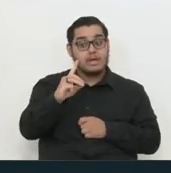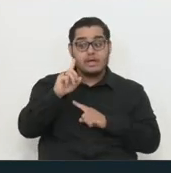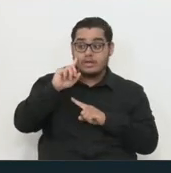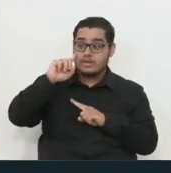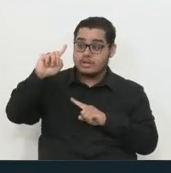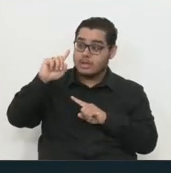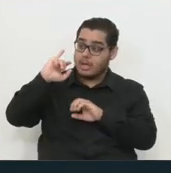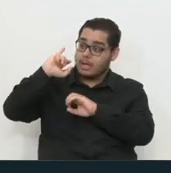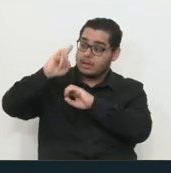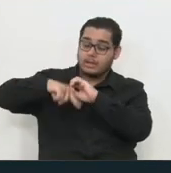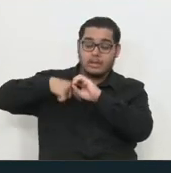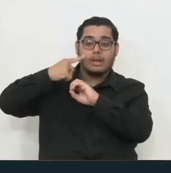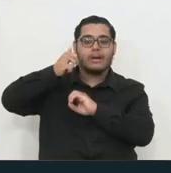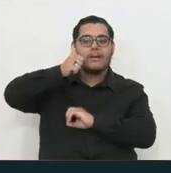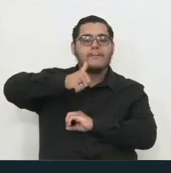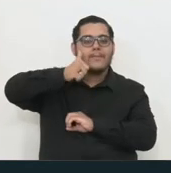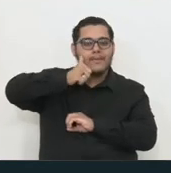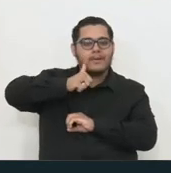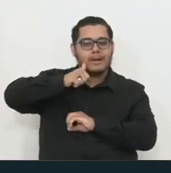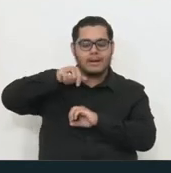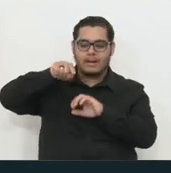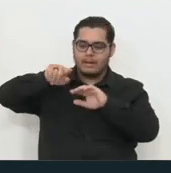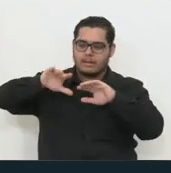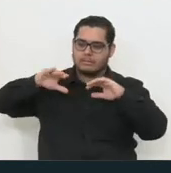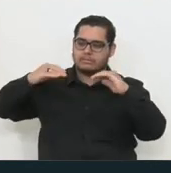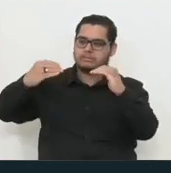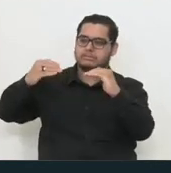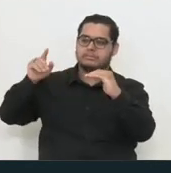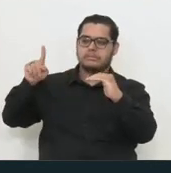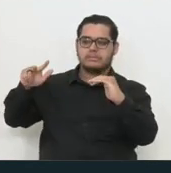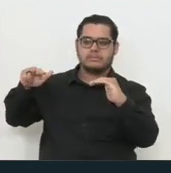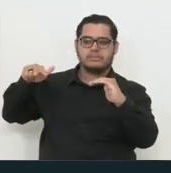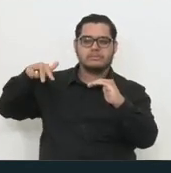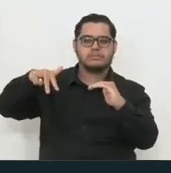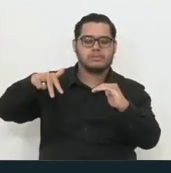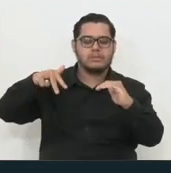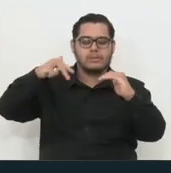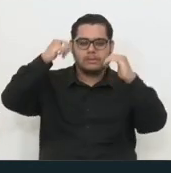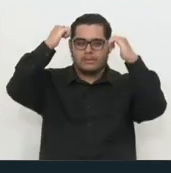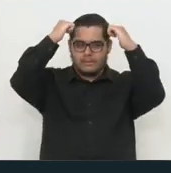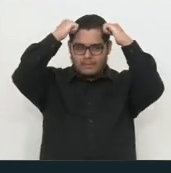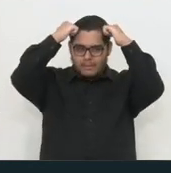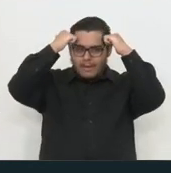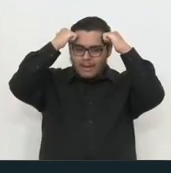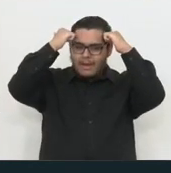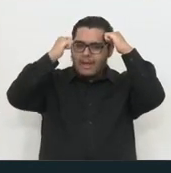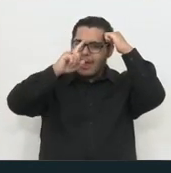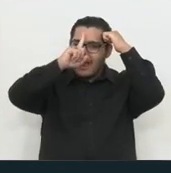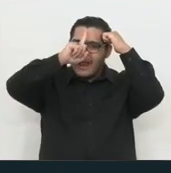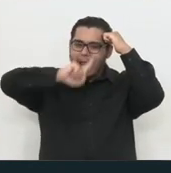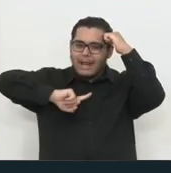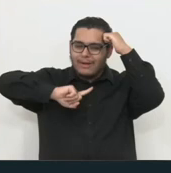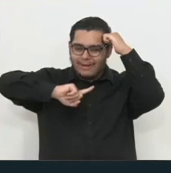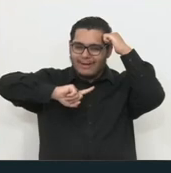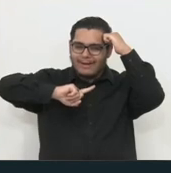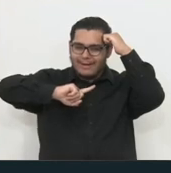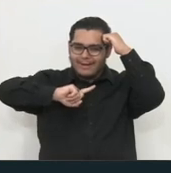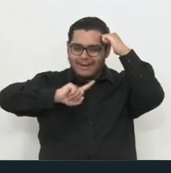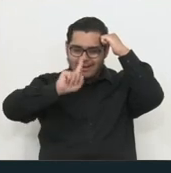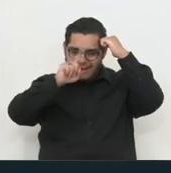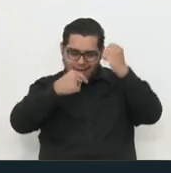daquela casa Legislativa com uma peruca loira desrespeitando as mulheres em geral